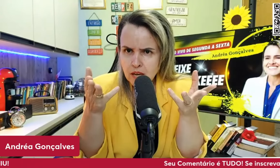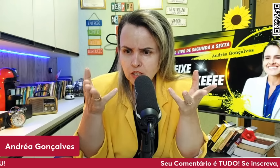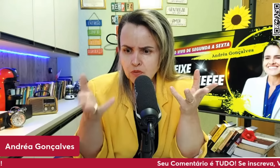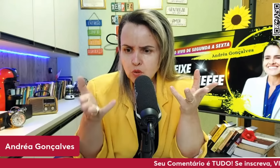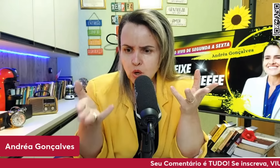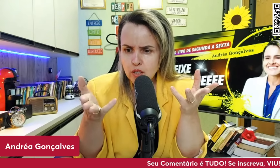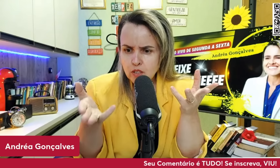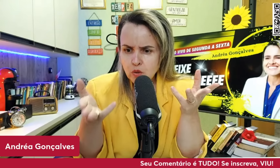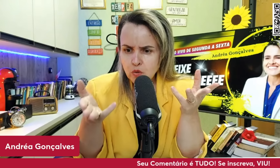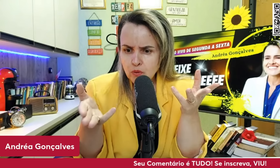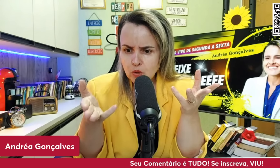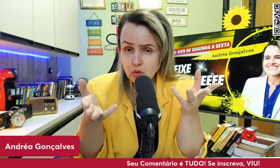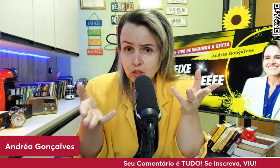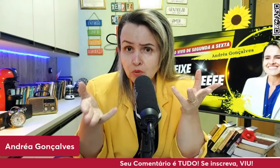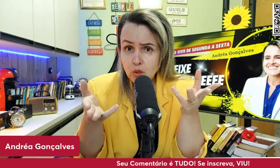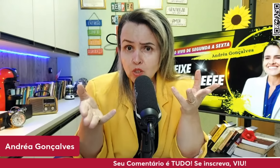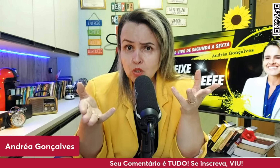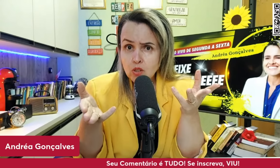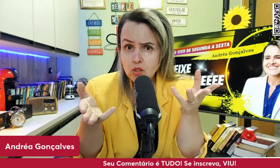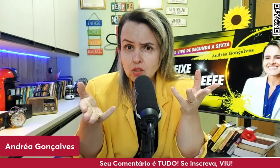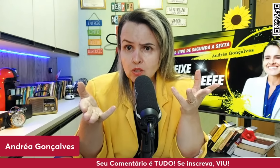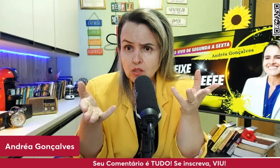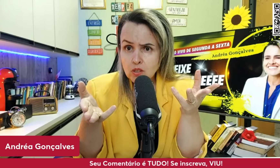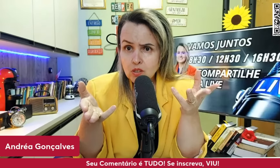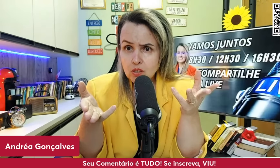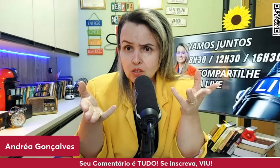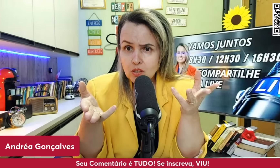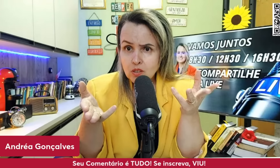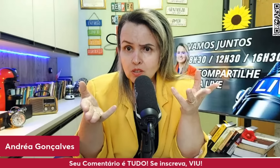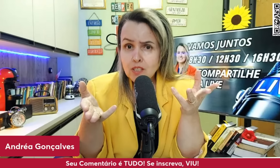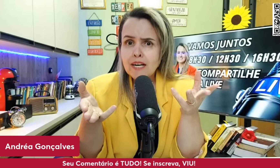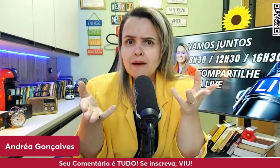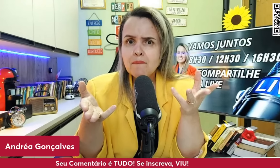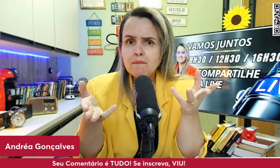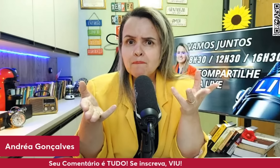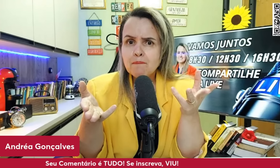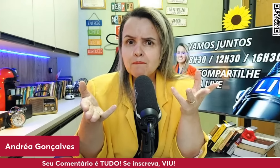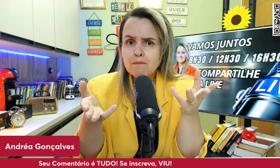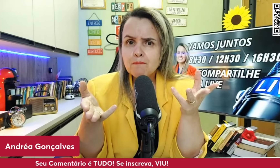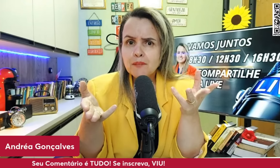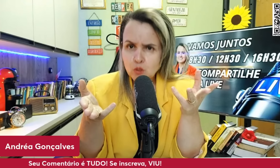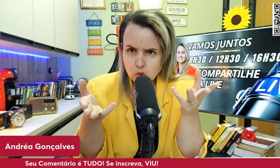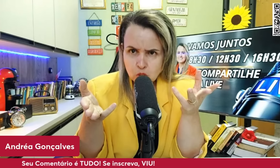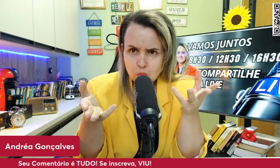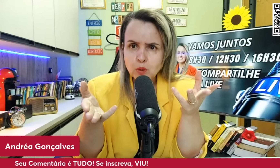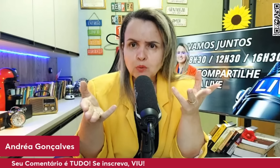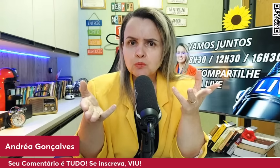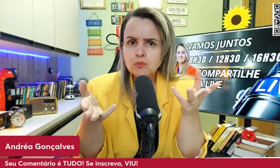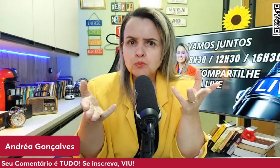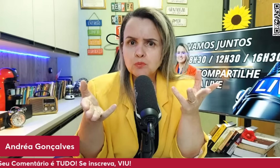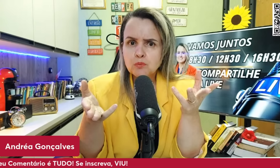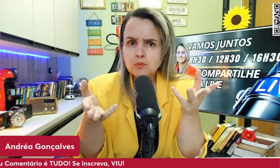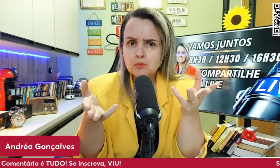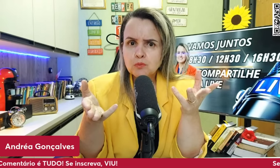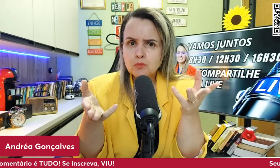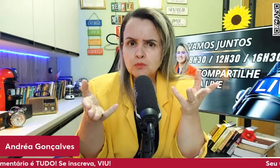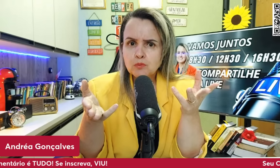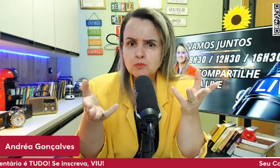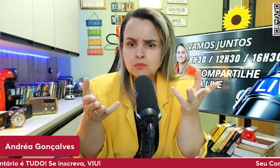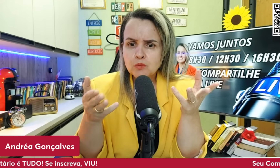para vocês as vitórias que o governo teve hoje será isso diz